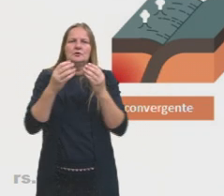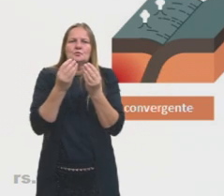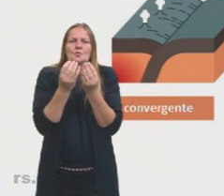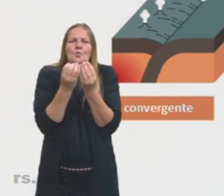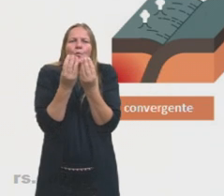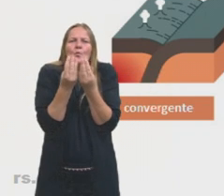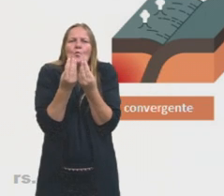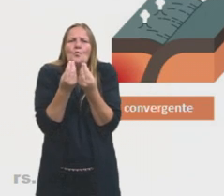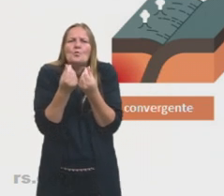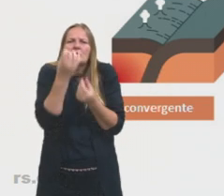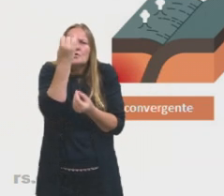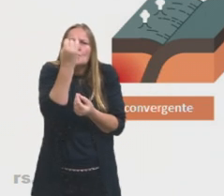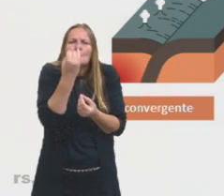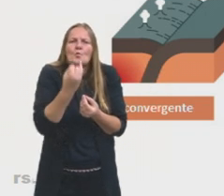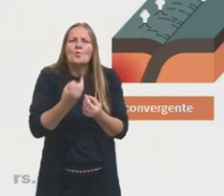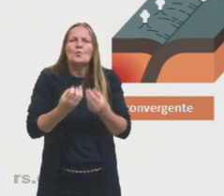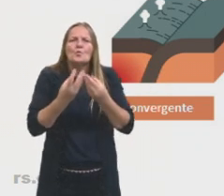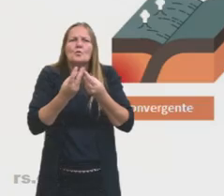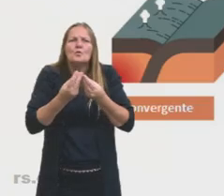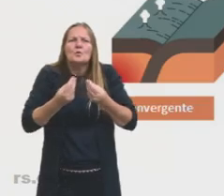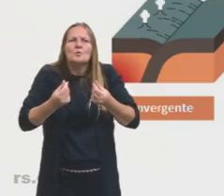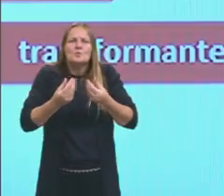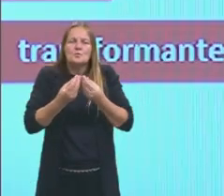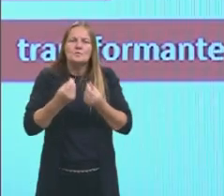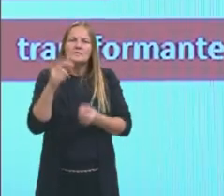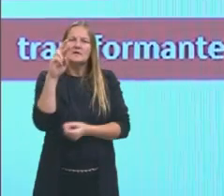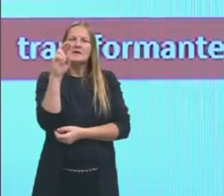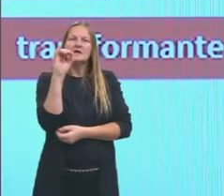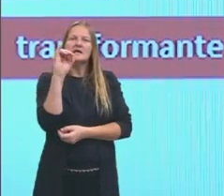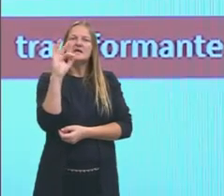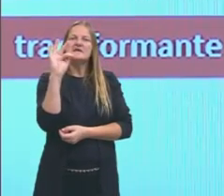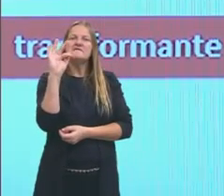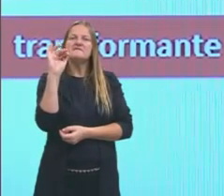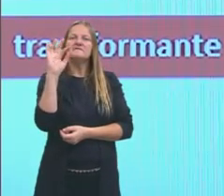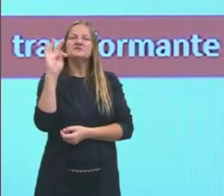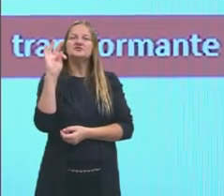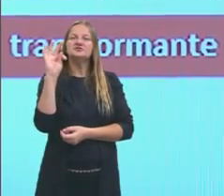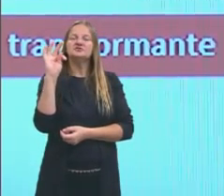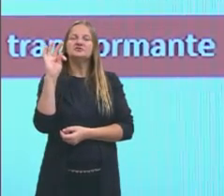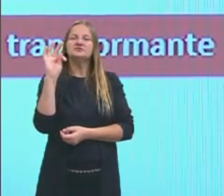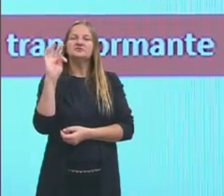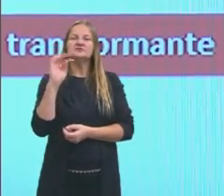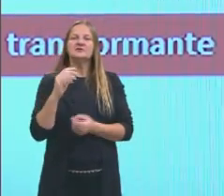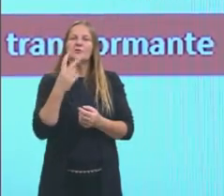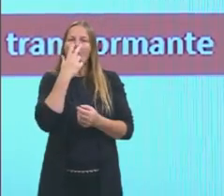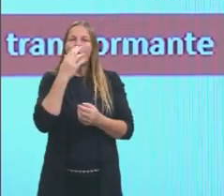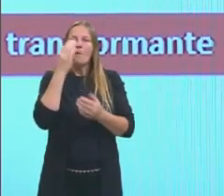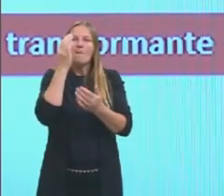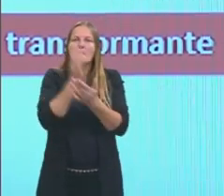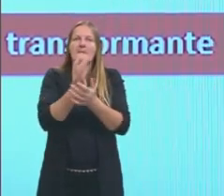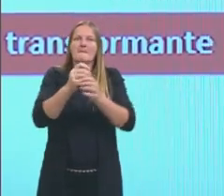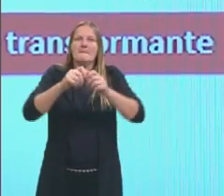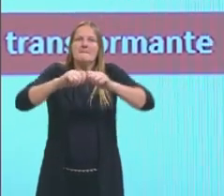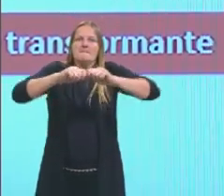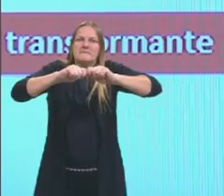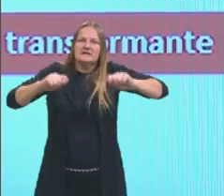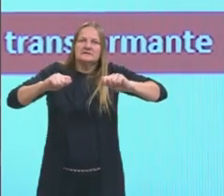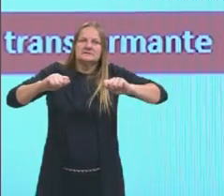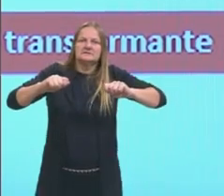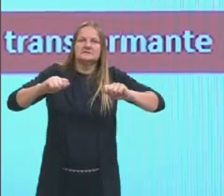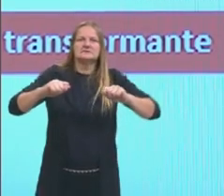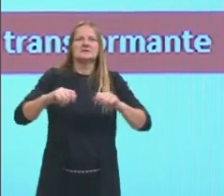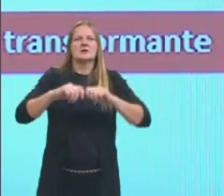que que vai formar um ritmo gift é uma fratura é uma falha certo quando eu começar a puxar ali eu vou